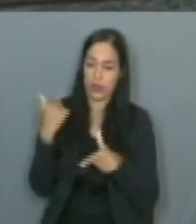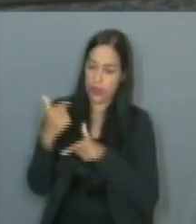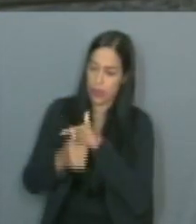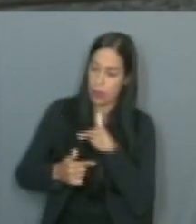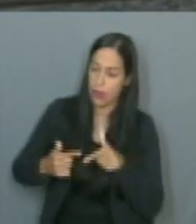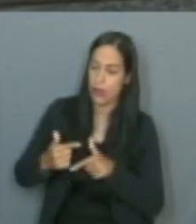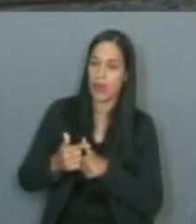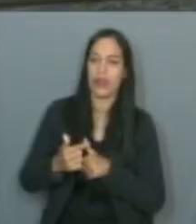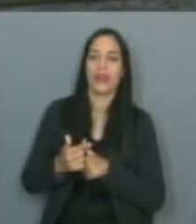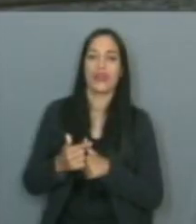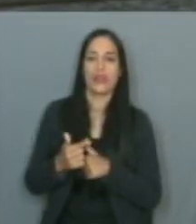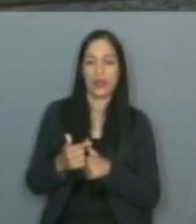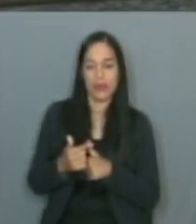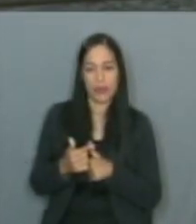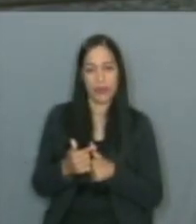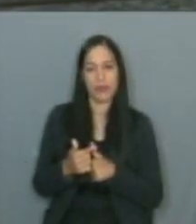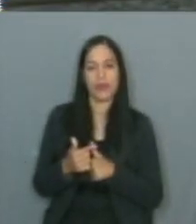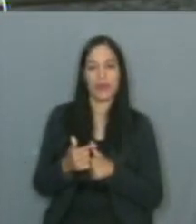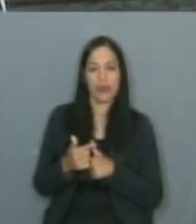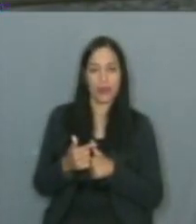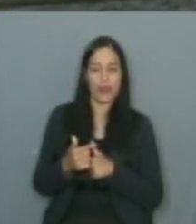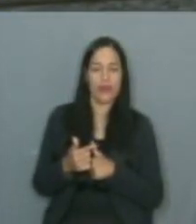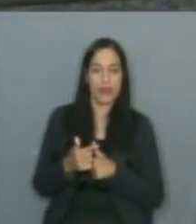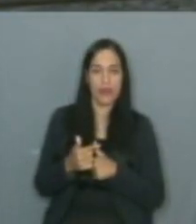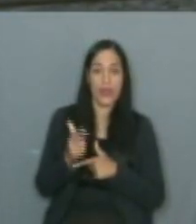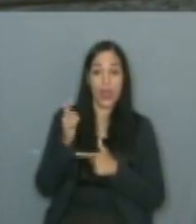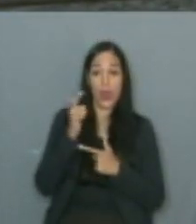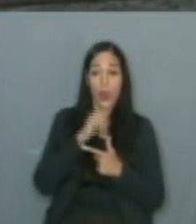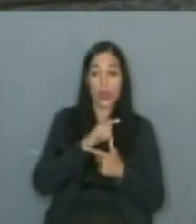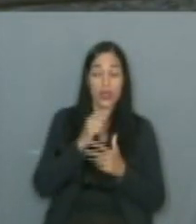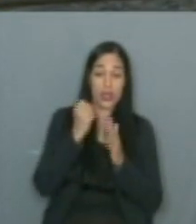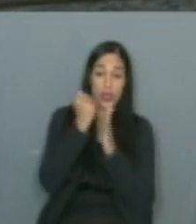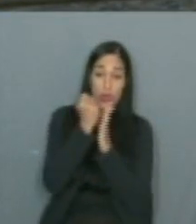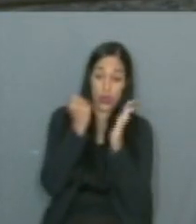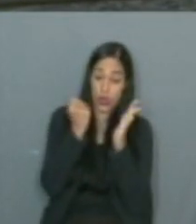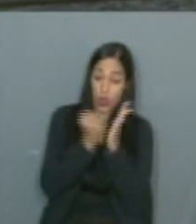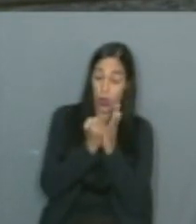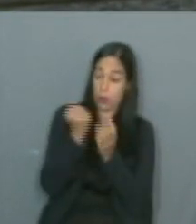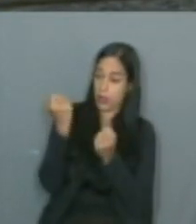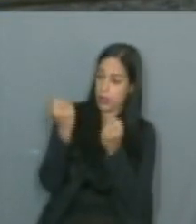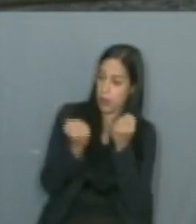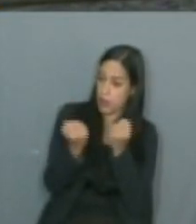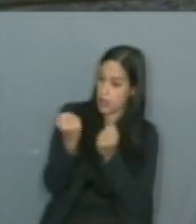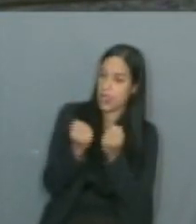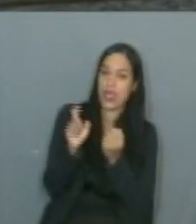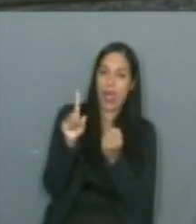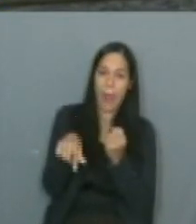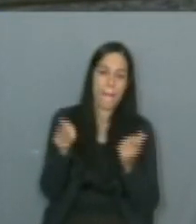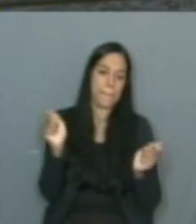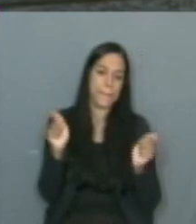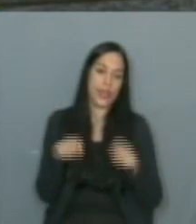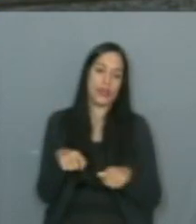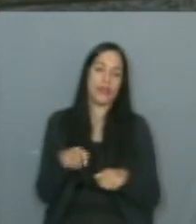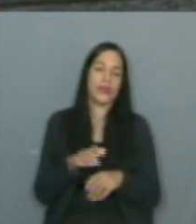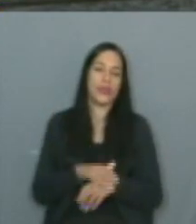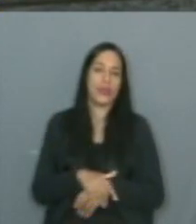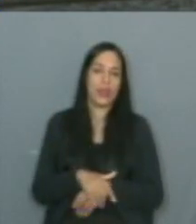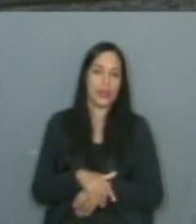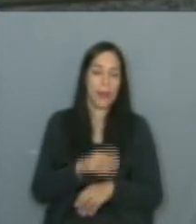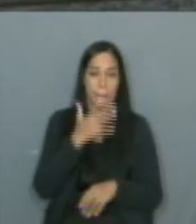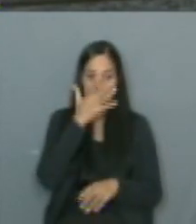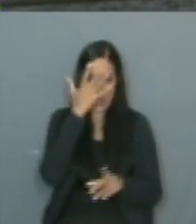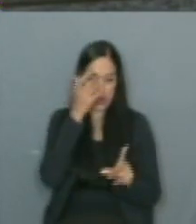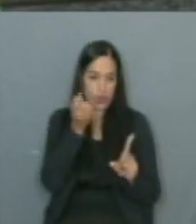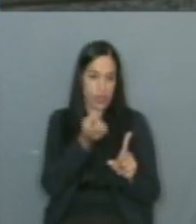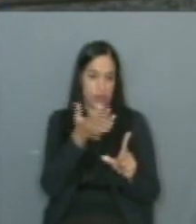um trabalho, e tirar uma CNH pode ser uma possibilidade dessa. Pessoas